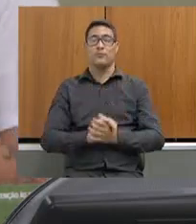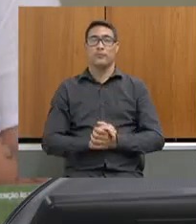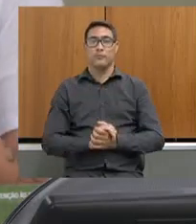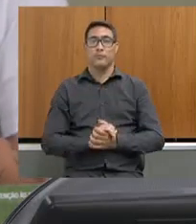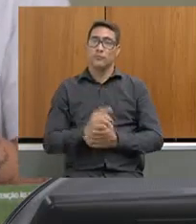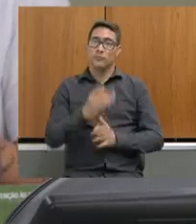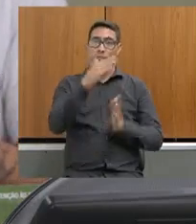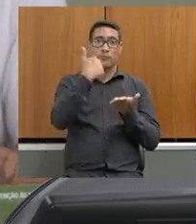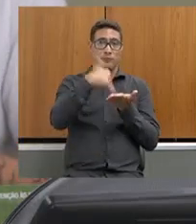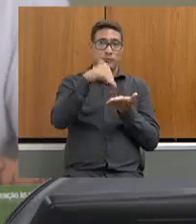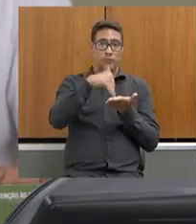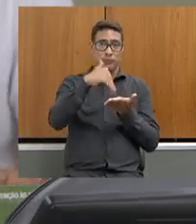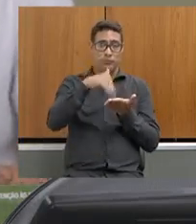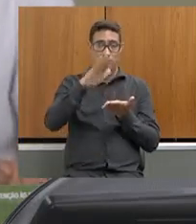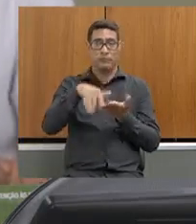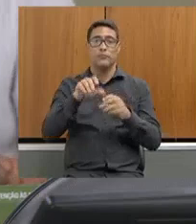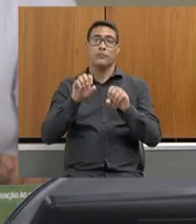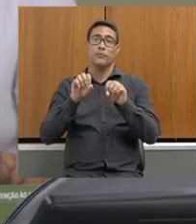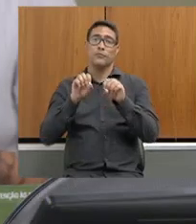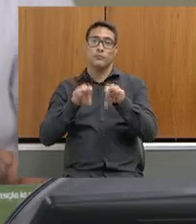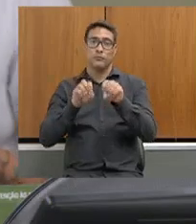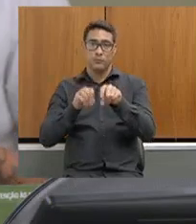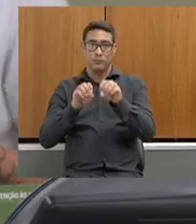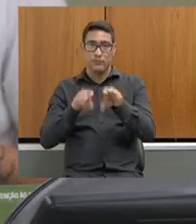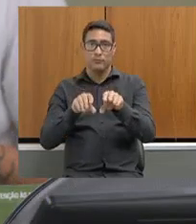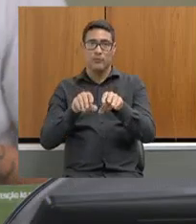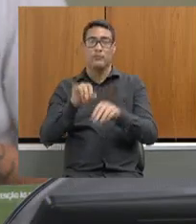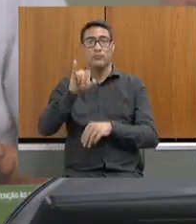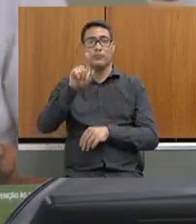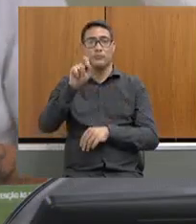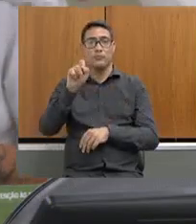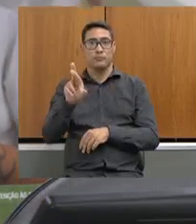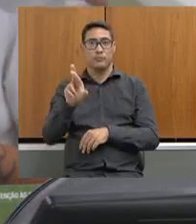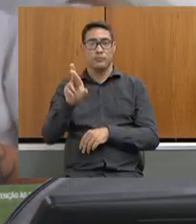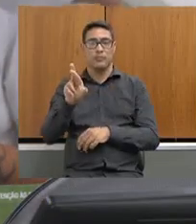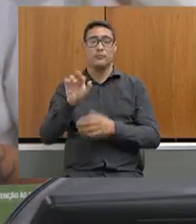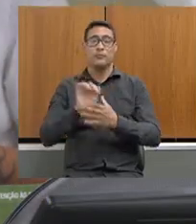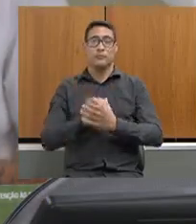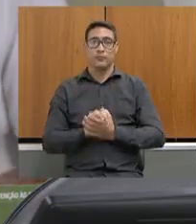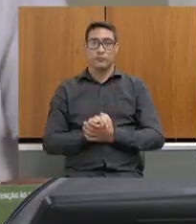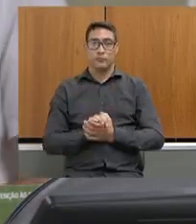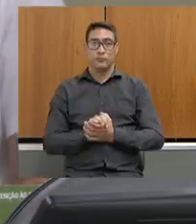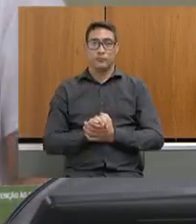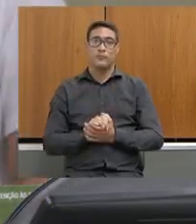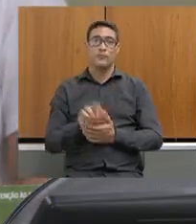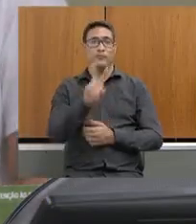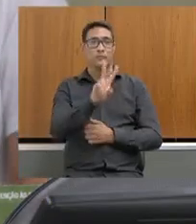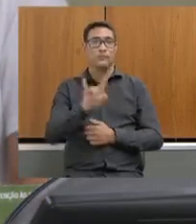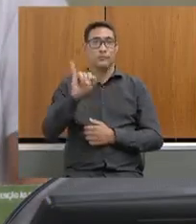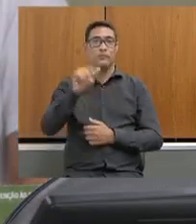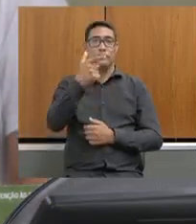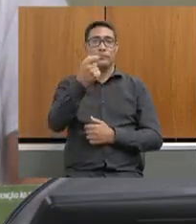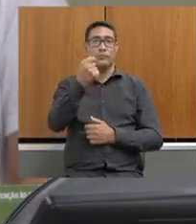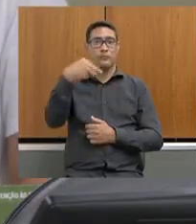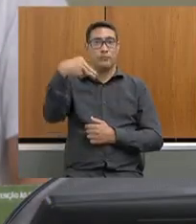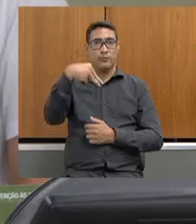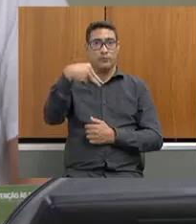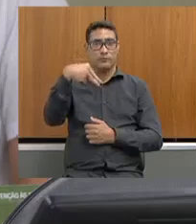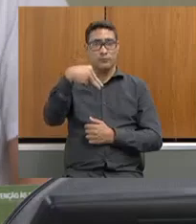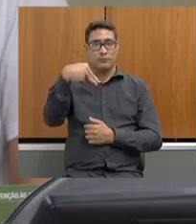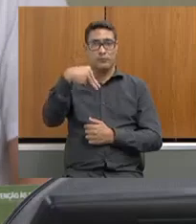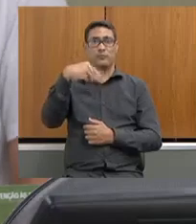O secretário de Estado da Educação, o senhor Igor de Alfarengo Oliveira, disporá de até 20 minutos,